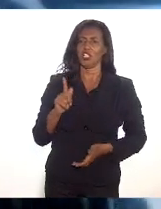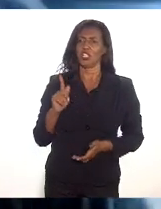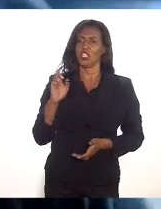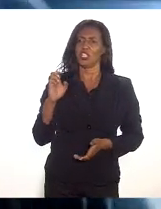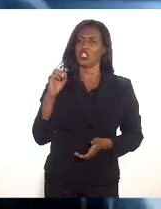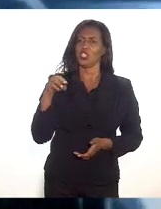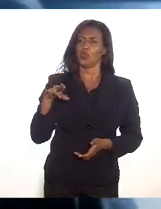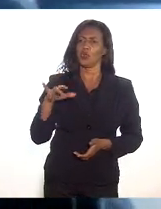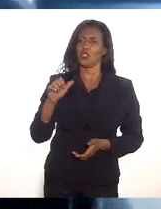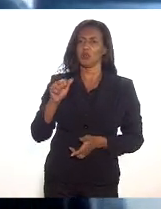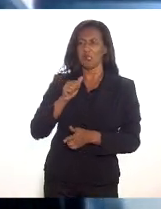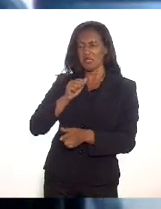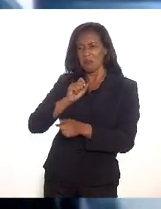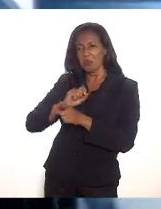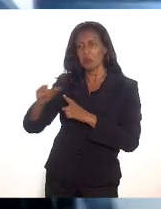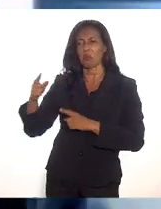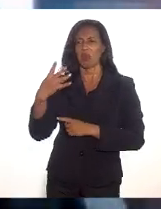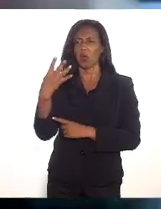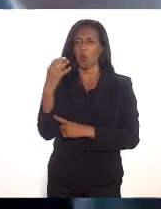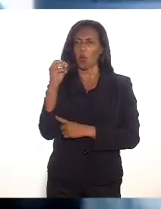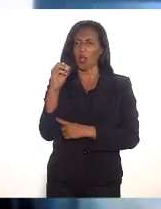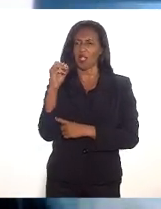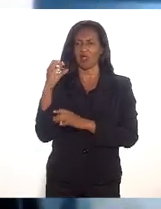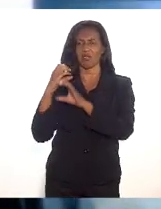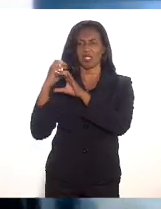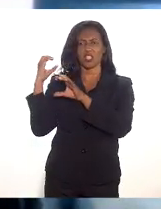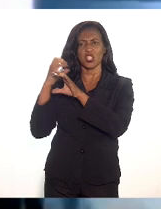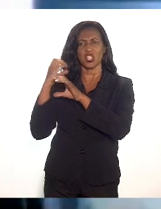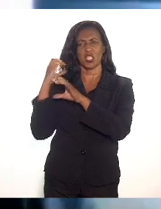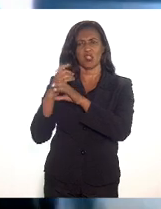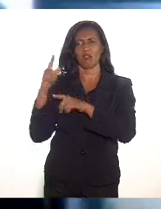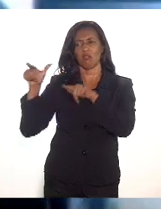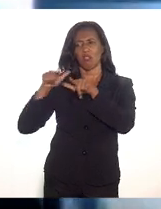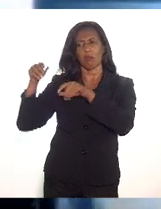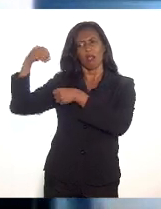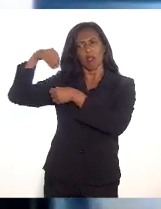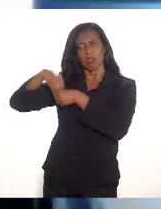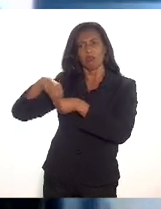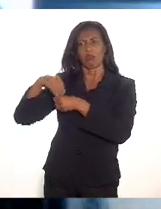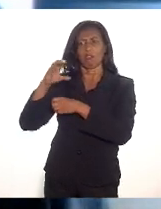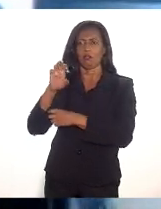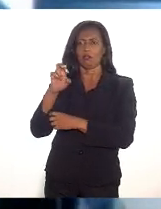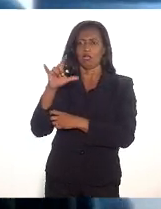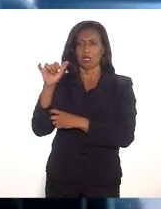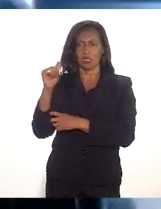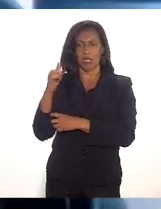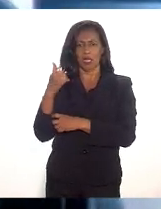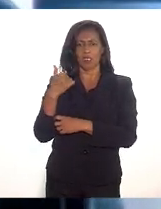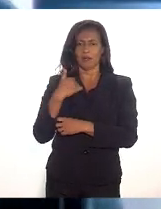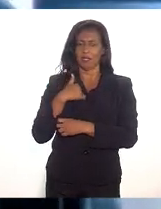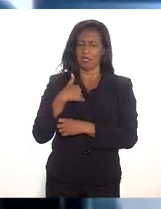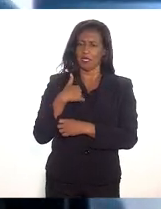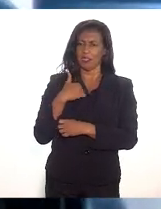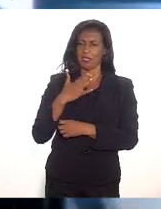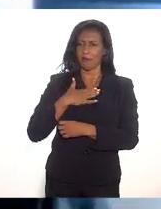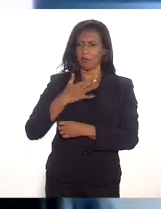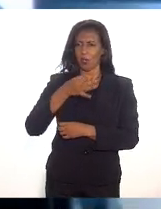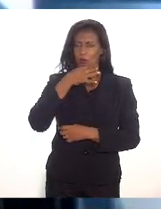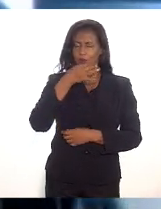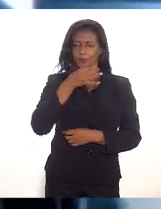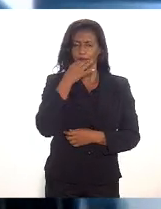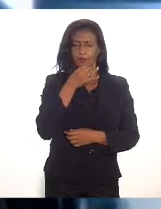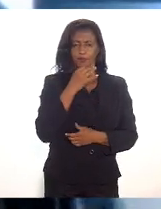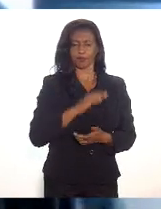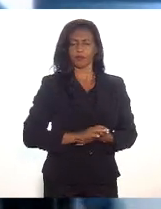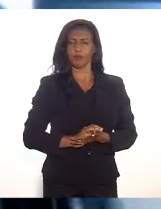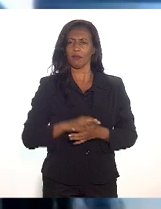demitiu 41 engenheiros que tinham a memória da SEDAI. Esse é o meu depoimento. Pela eficiência das empresas públicas, por